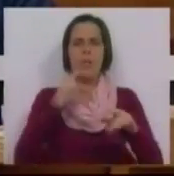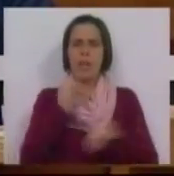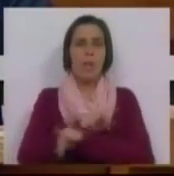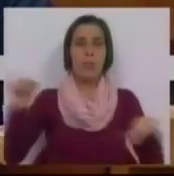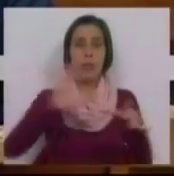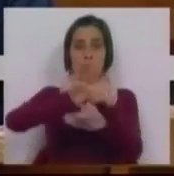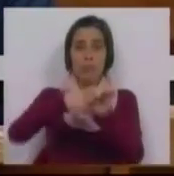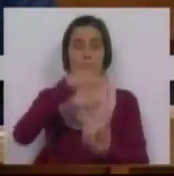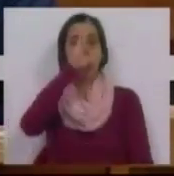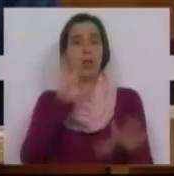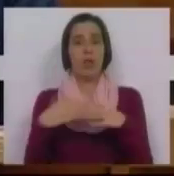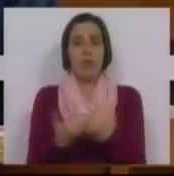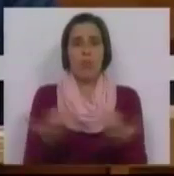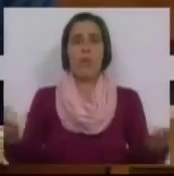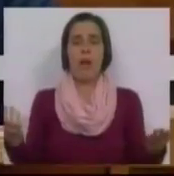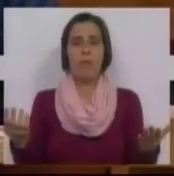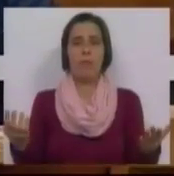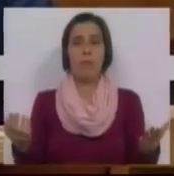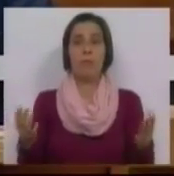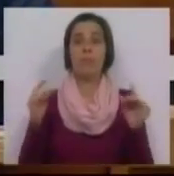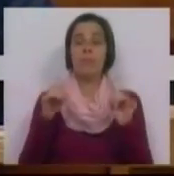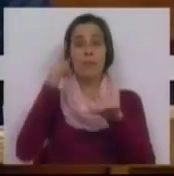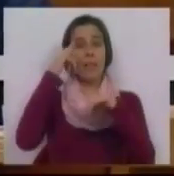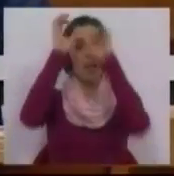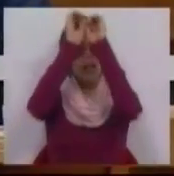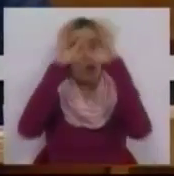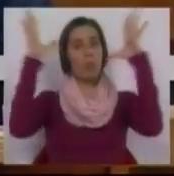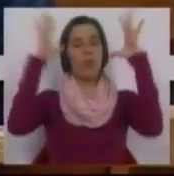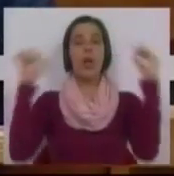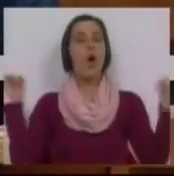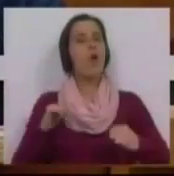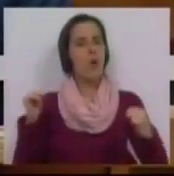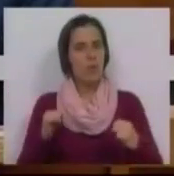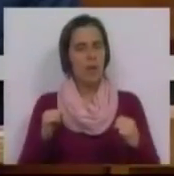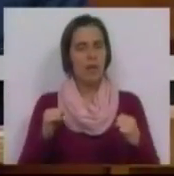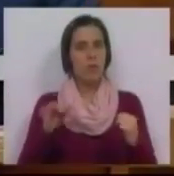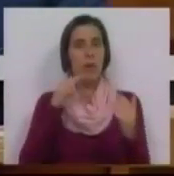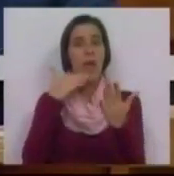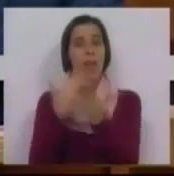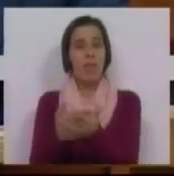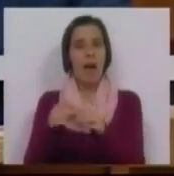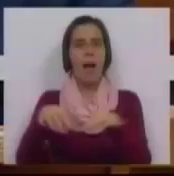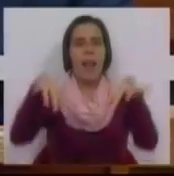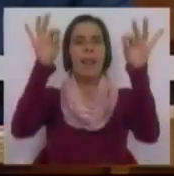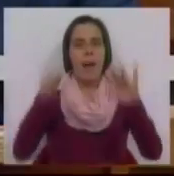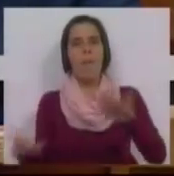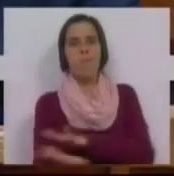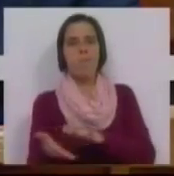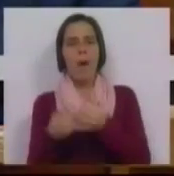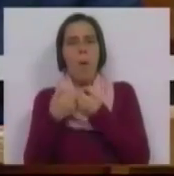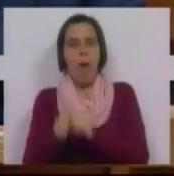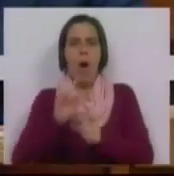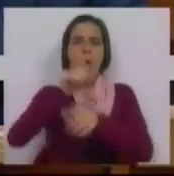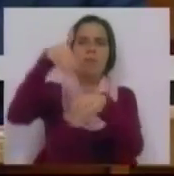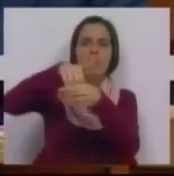na destruição do Estado Social. A ideologia do consenso, atirando para baixo do tapete os conteúdos